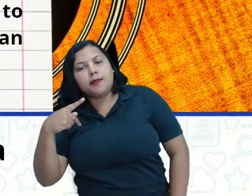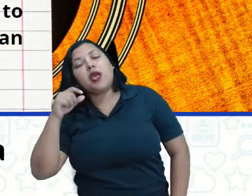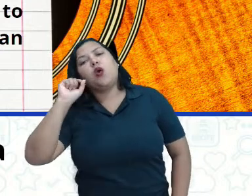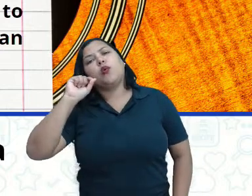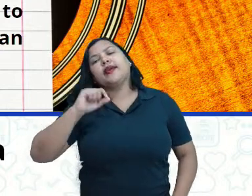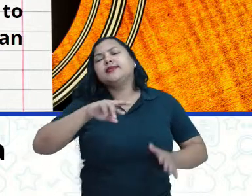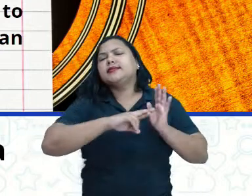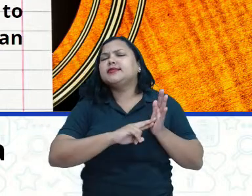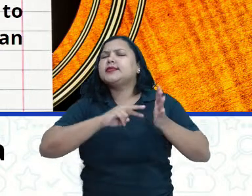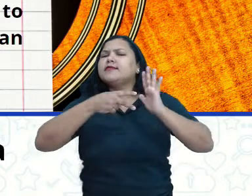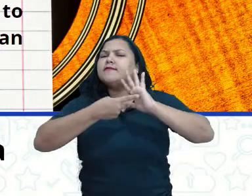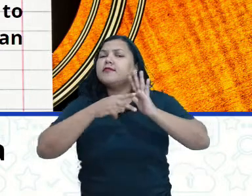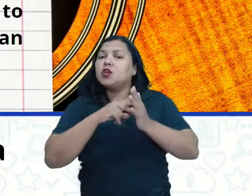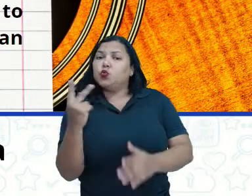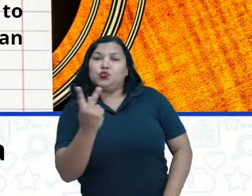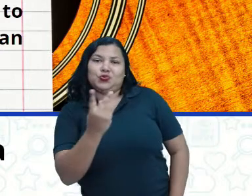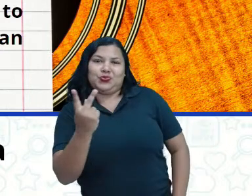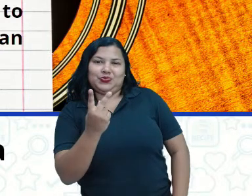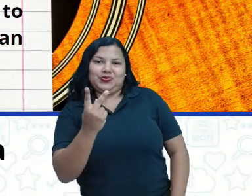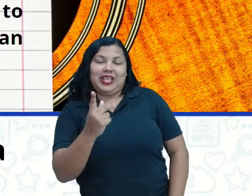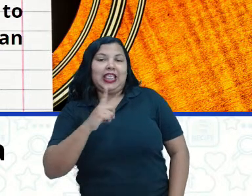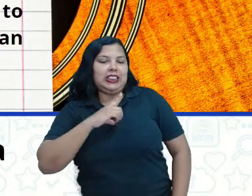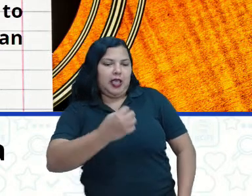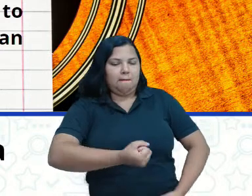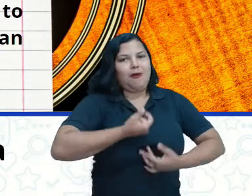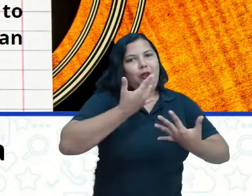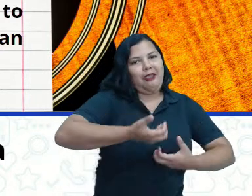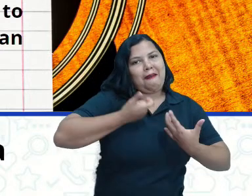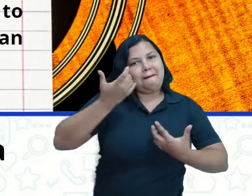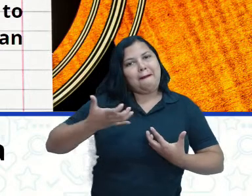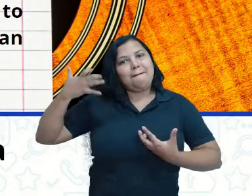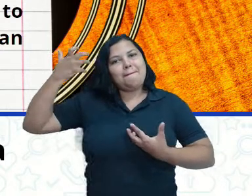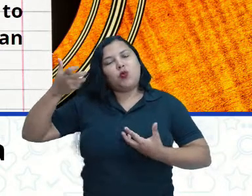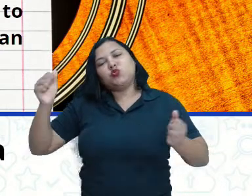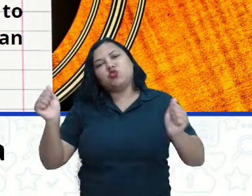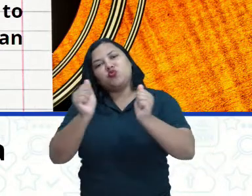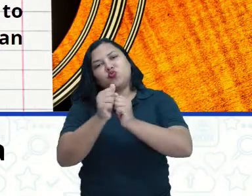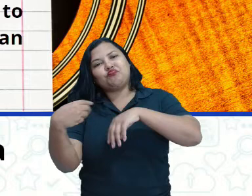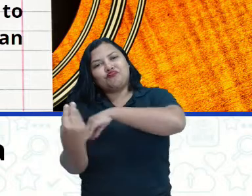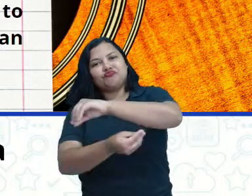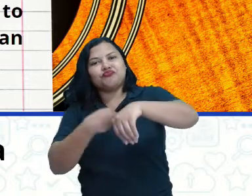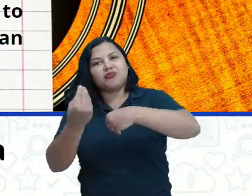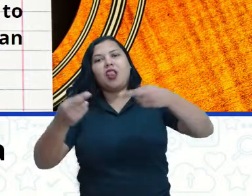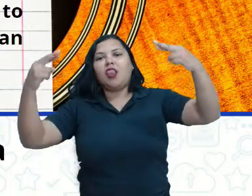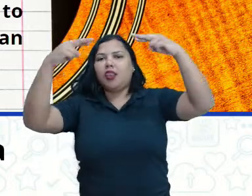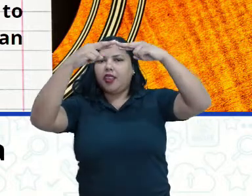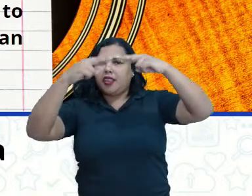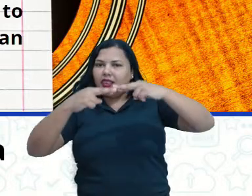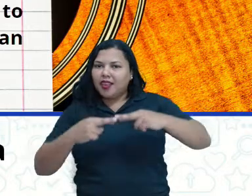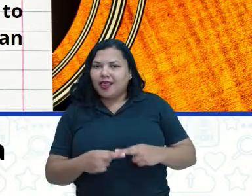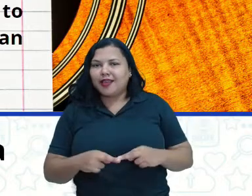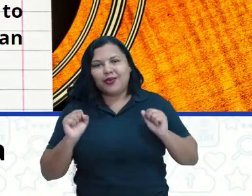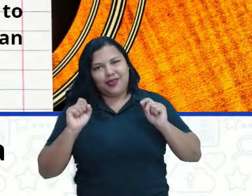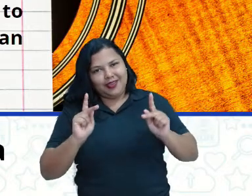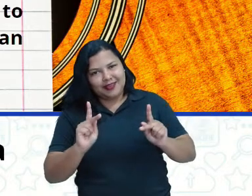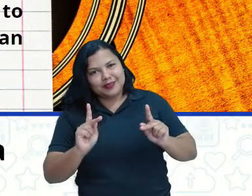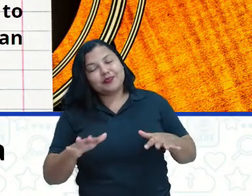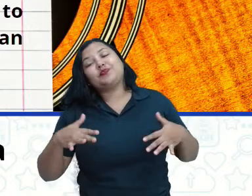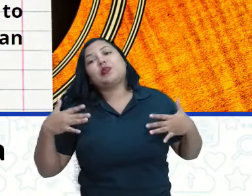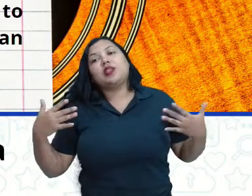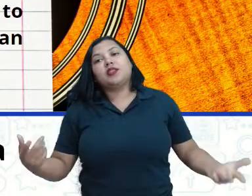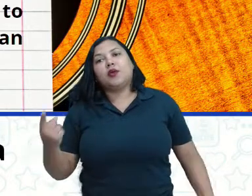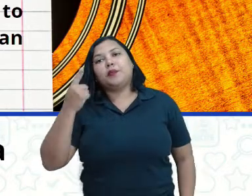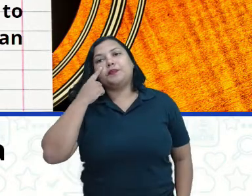ela é as duas coisas ao mesmo tempo. Ela é mais poema do que música, e ela, entre os poemas, é mais música do que poema. Então,